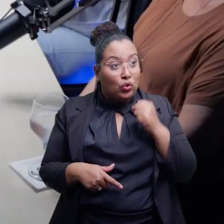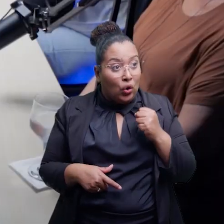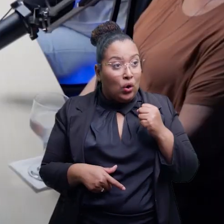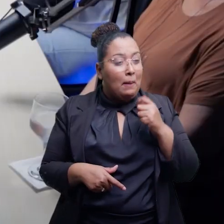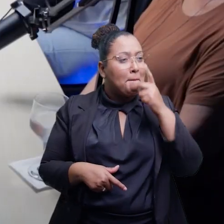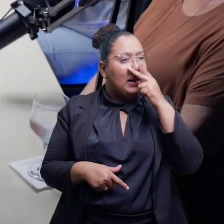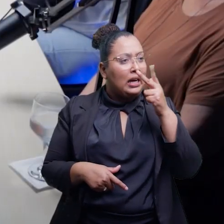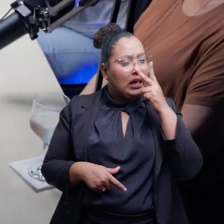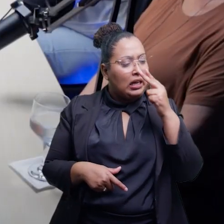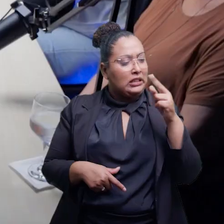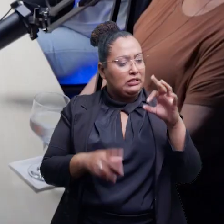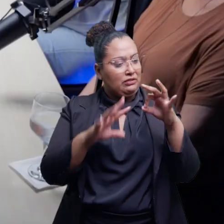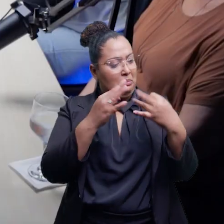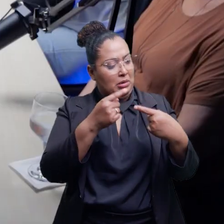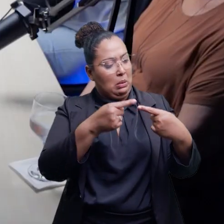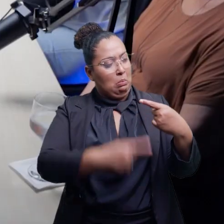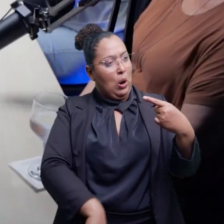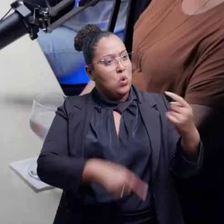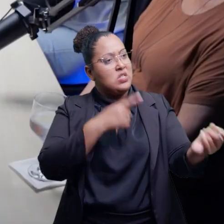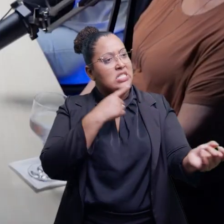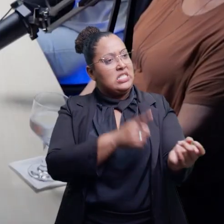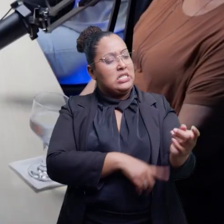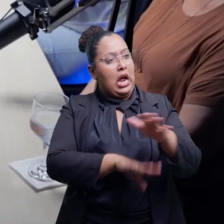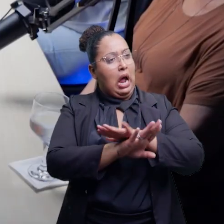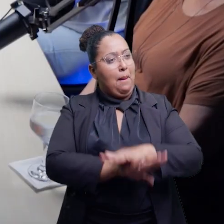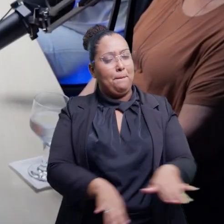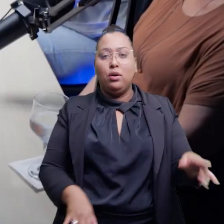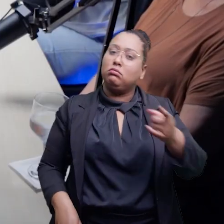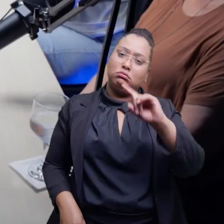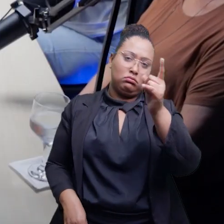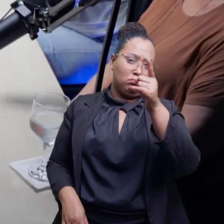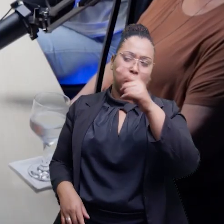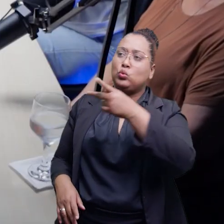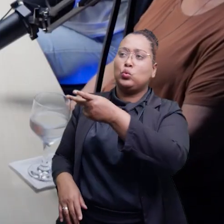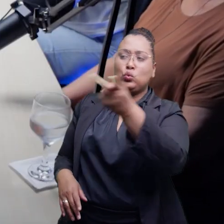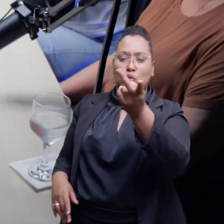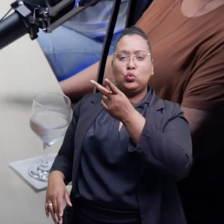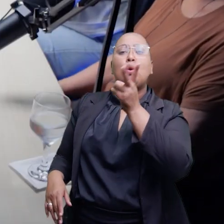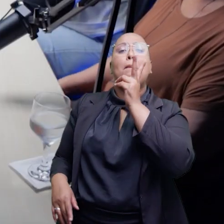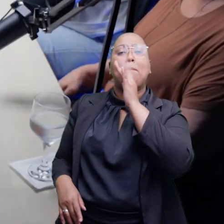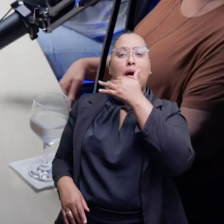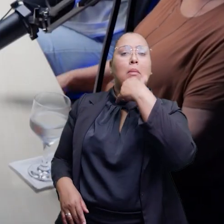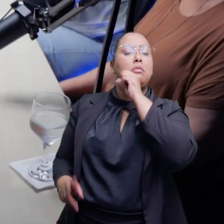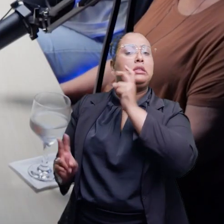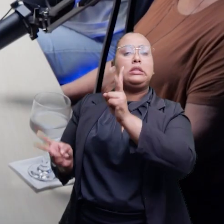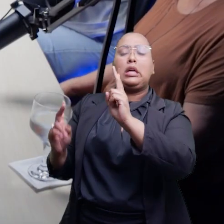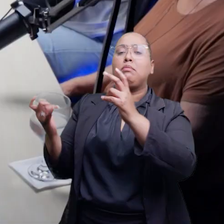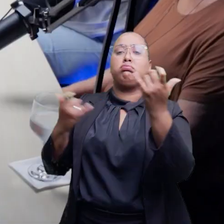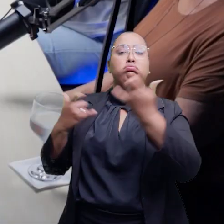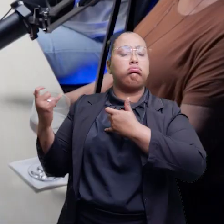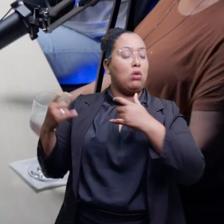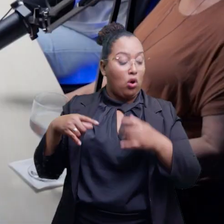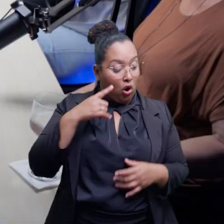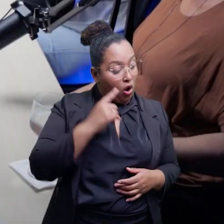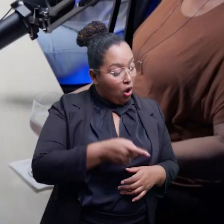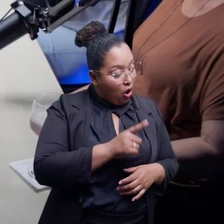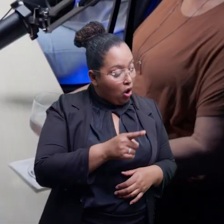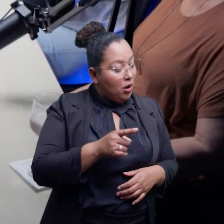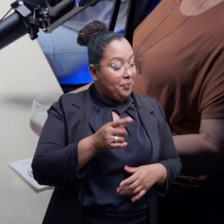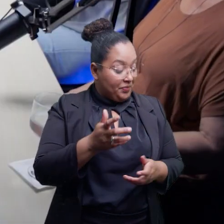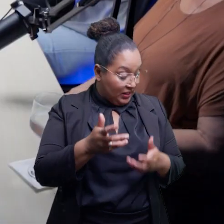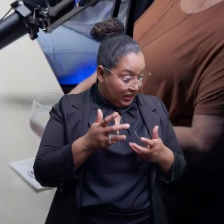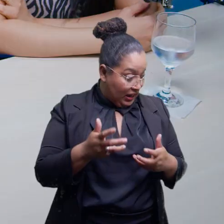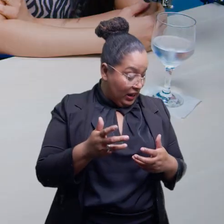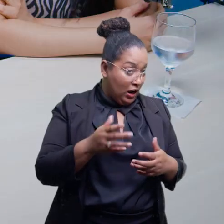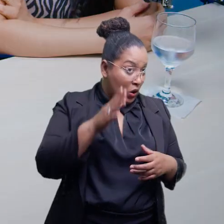que você é adotada, você quebra o laço com sua família de sangue, mas não, meus pais sempre, desde pequena, eles falaram a importância de ter esses